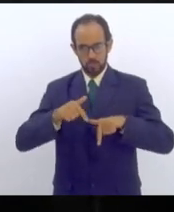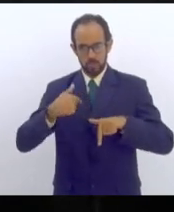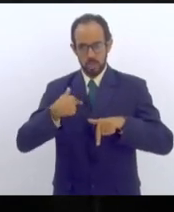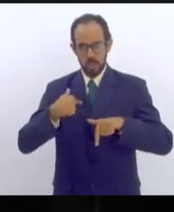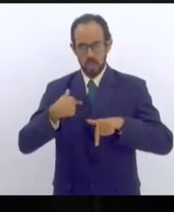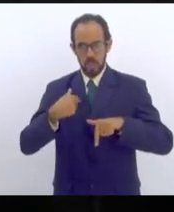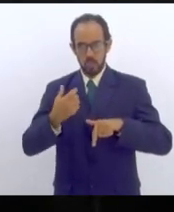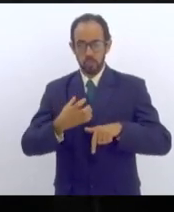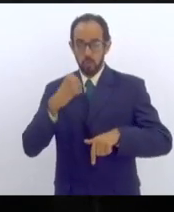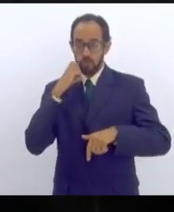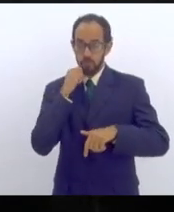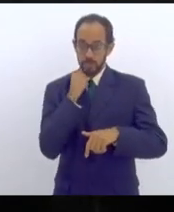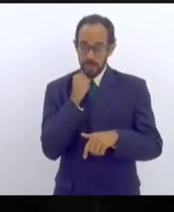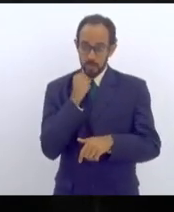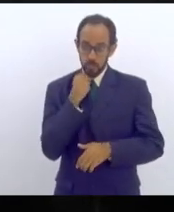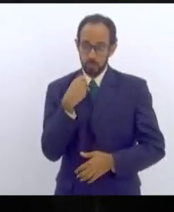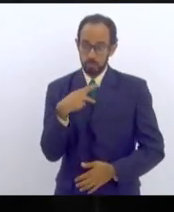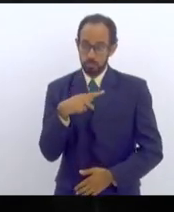ao PSD,